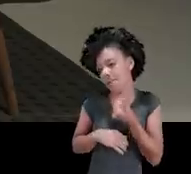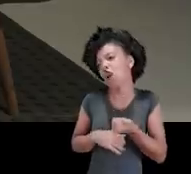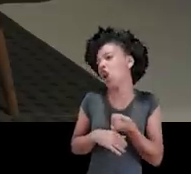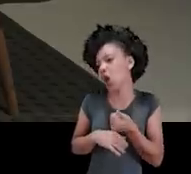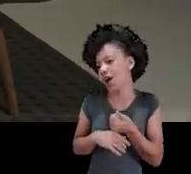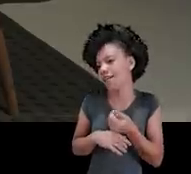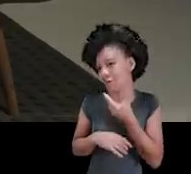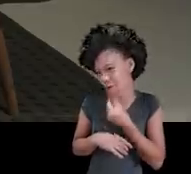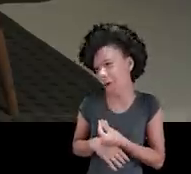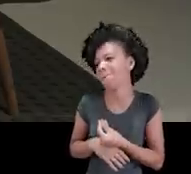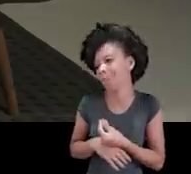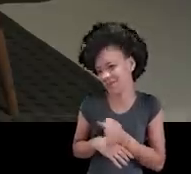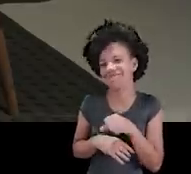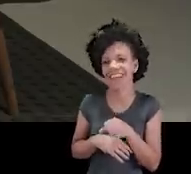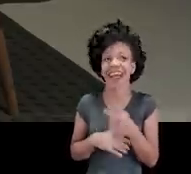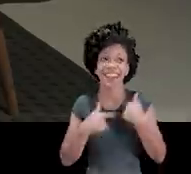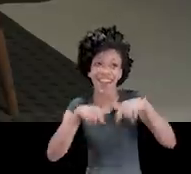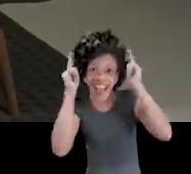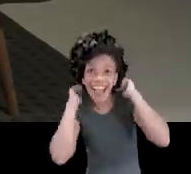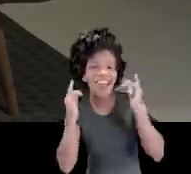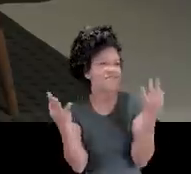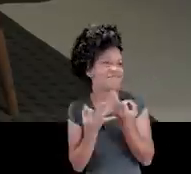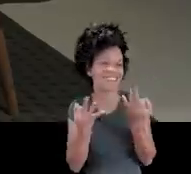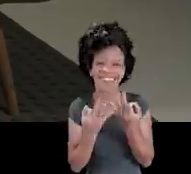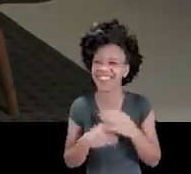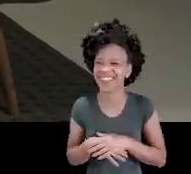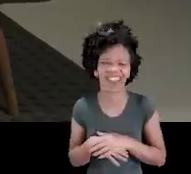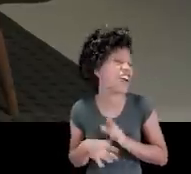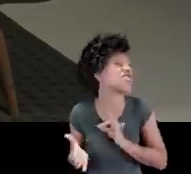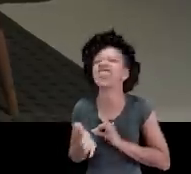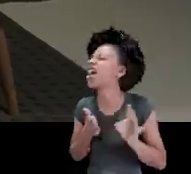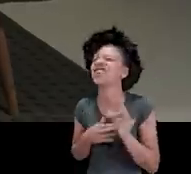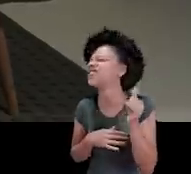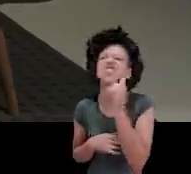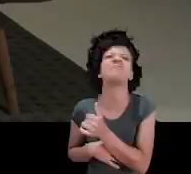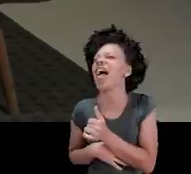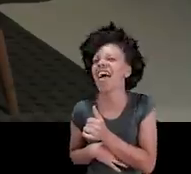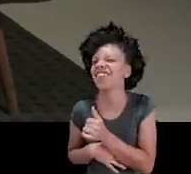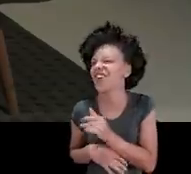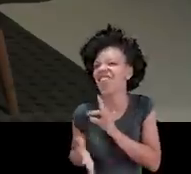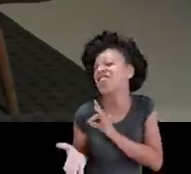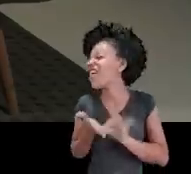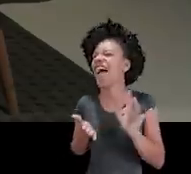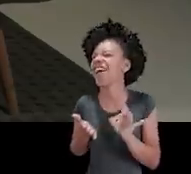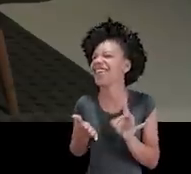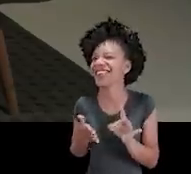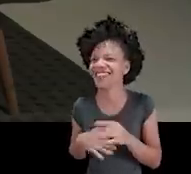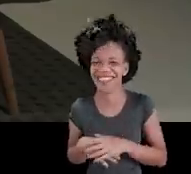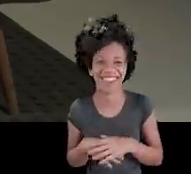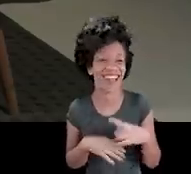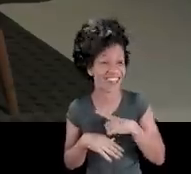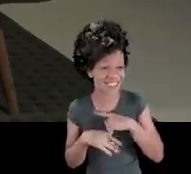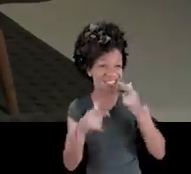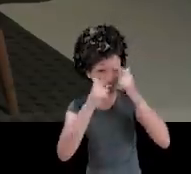Até na careca. Que ótimo. Até vocês, mulheres. Ó, na cara de vocês. Até na